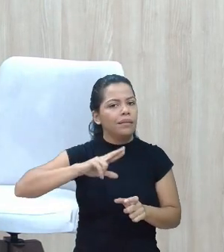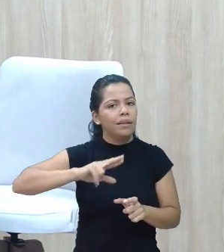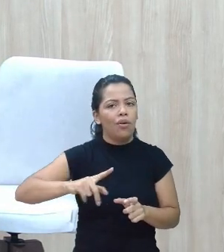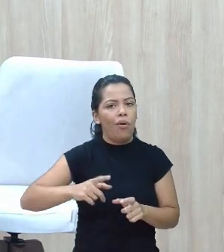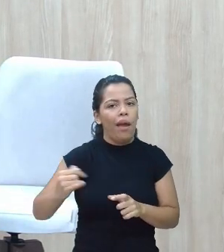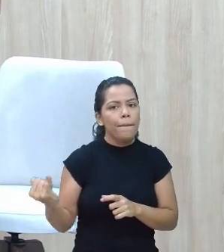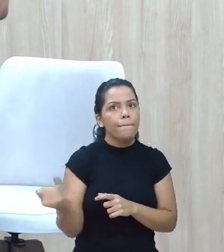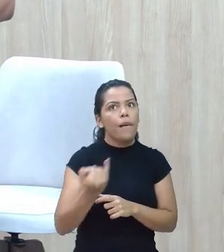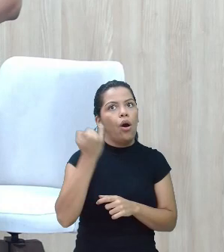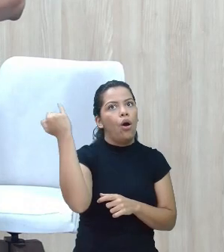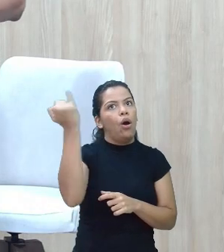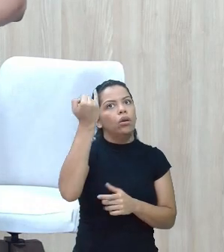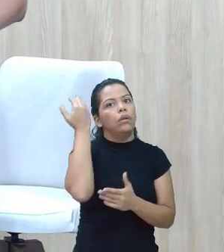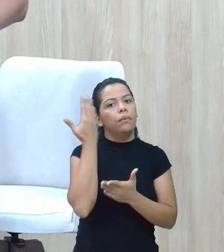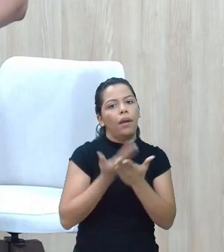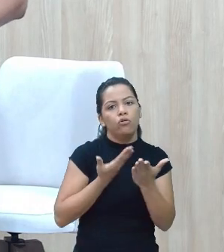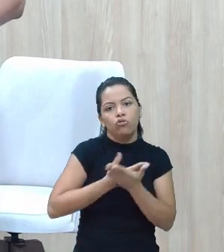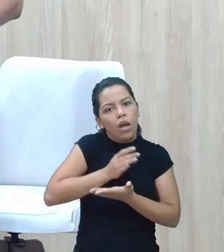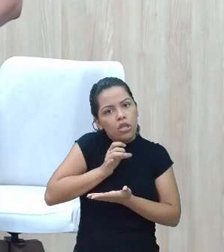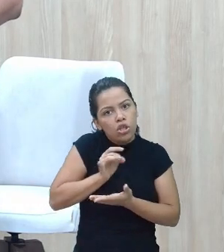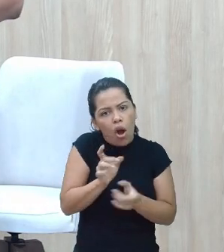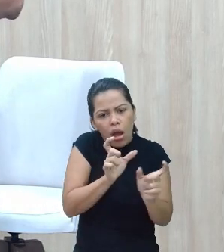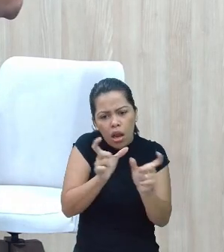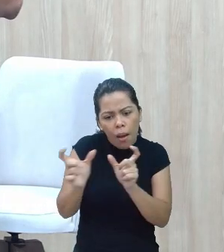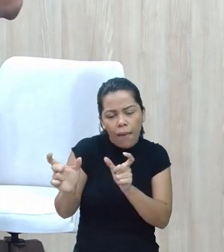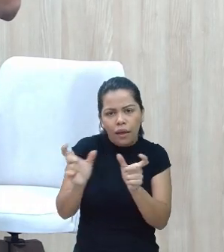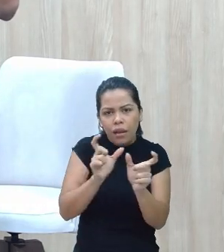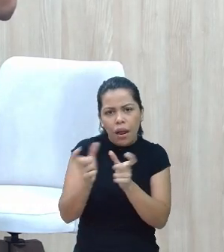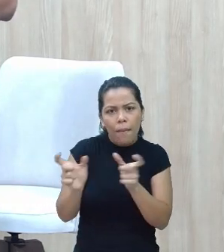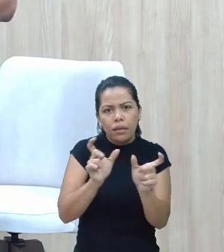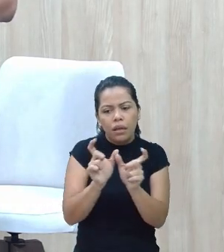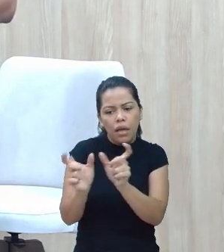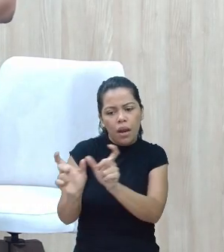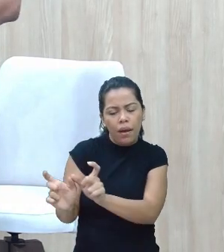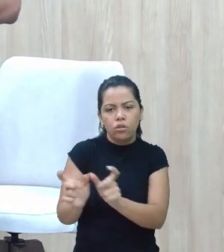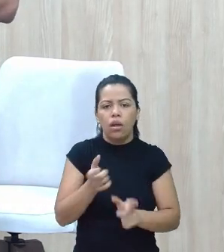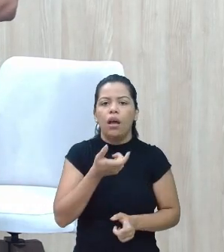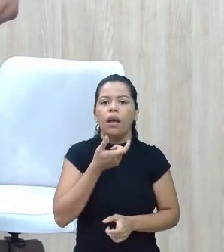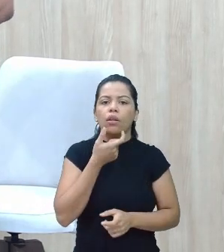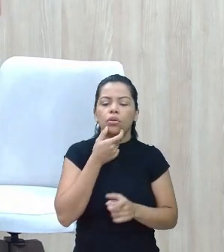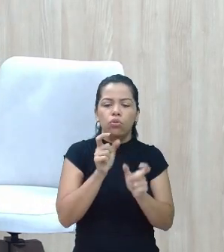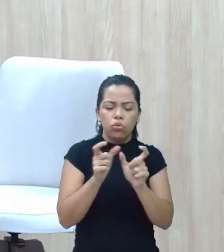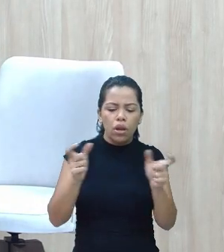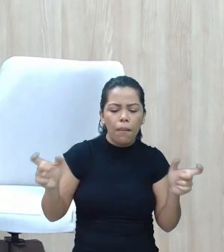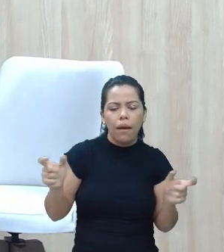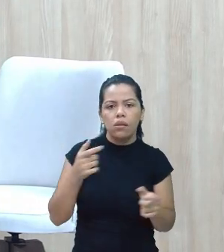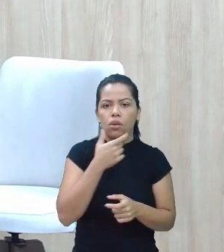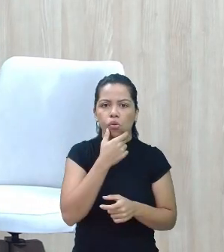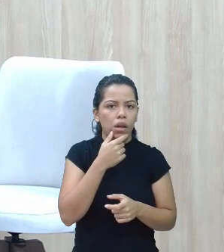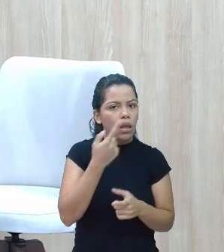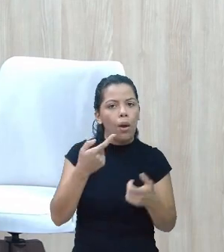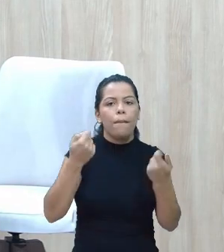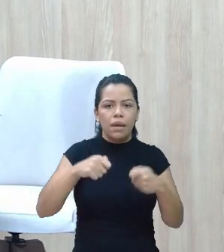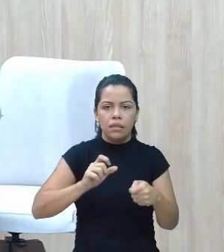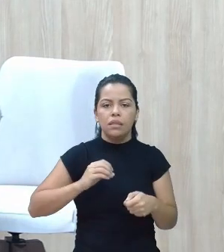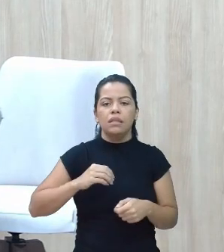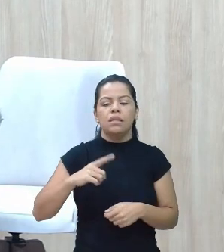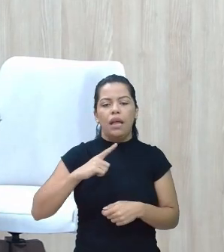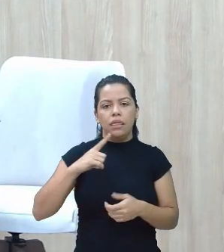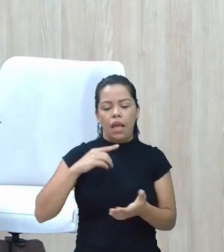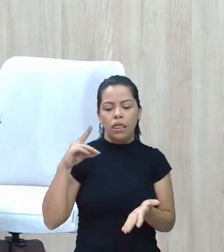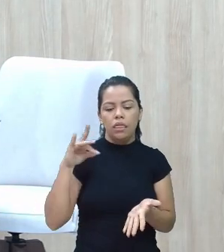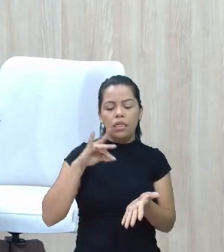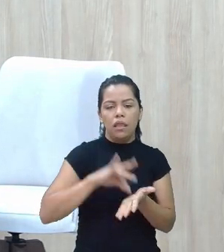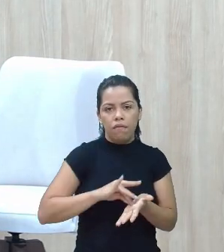Você tem que priorizar o quê? Priorizar a se envolver com a língua, a você ter uma experiência com a língua. Então, ó, hi honey,